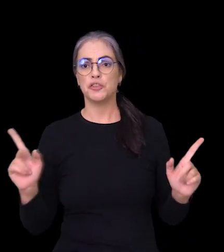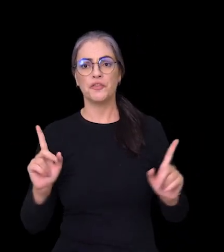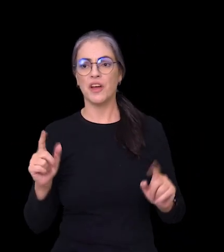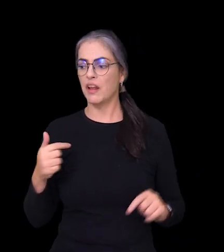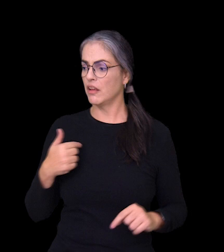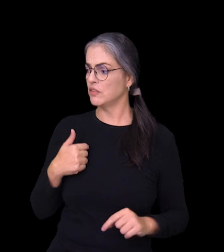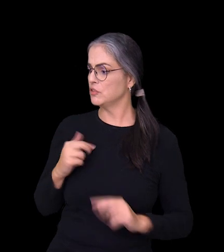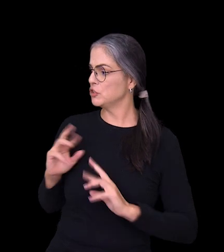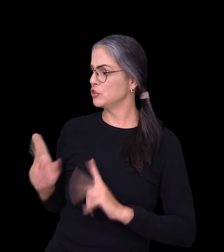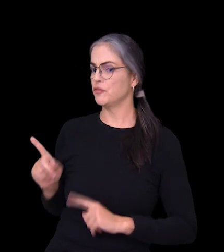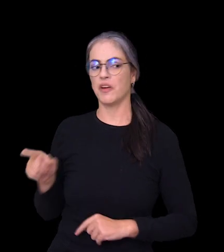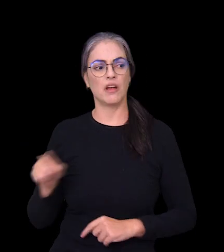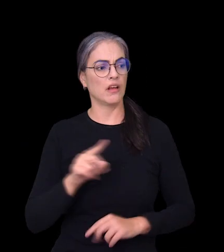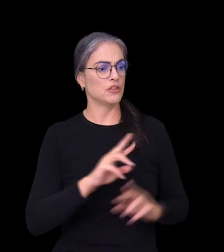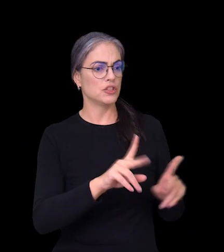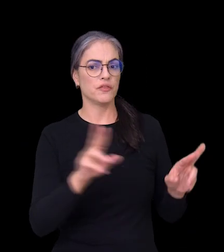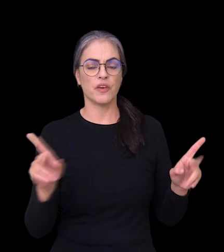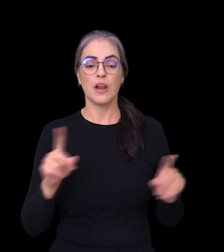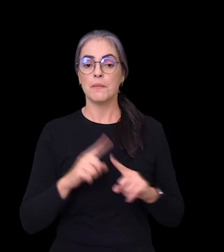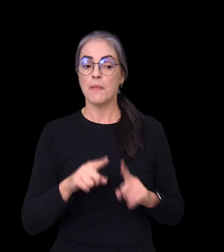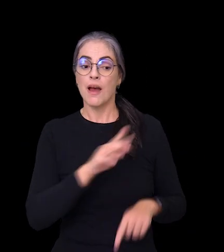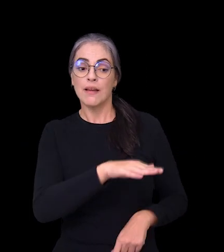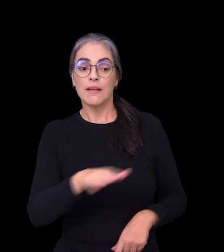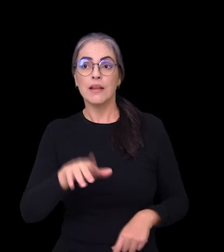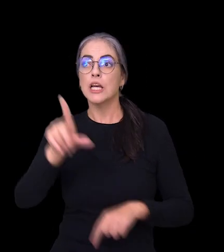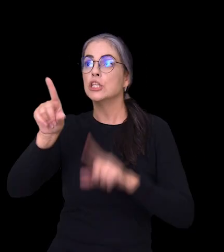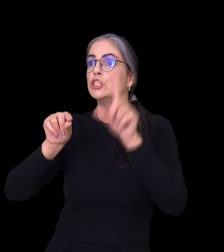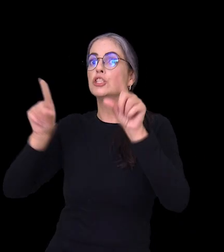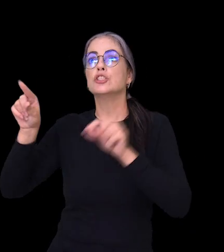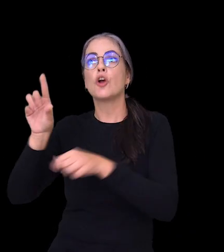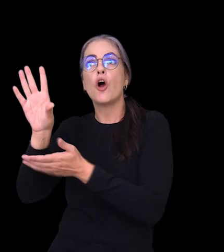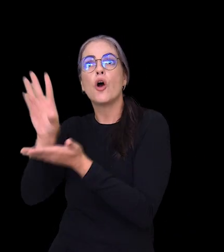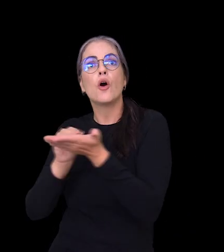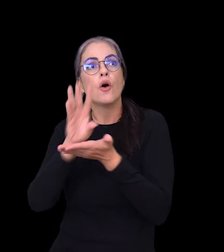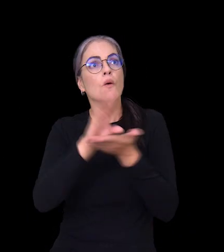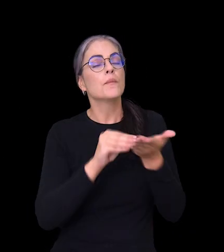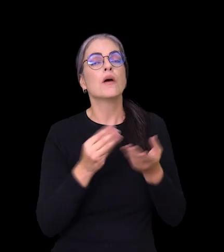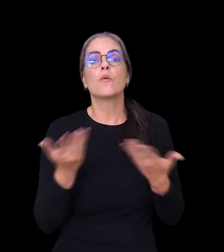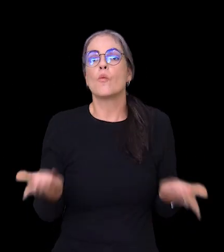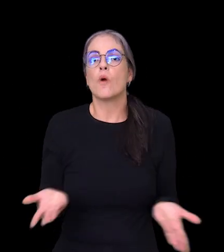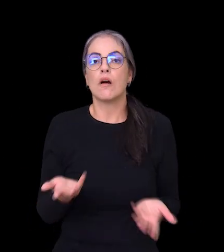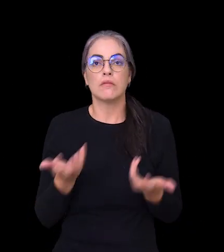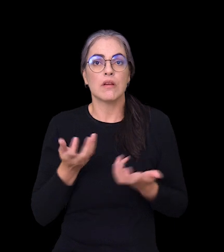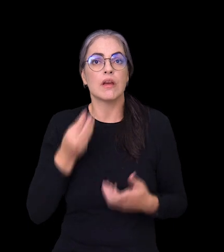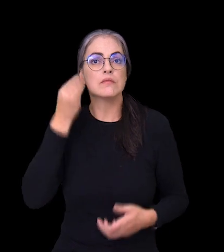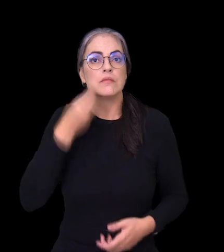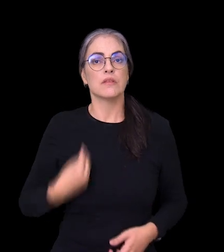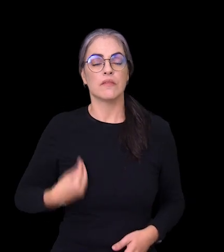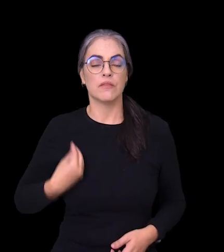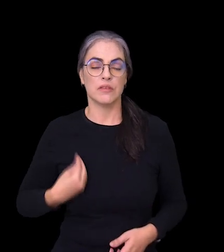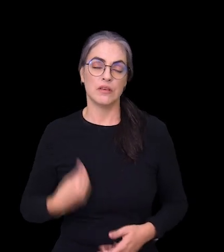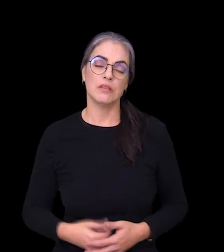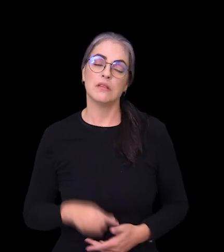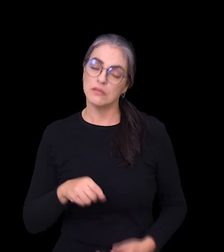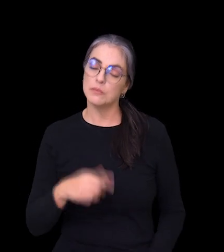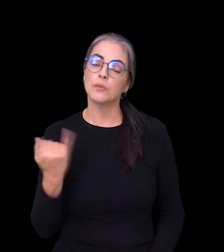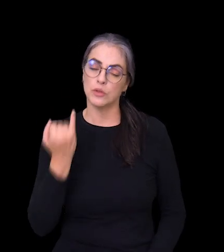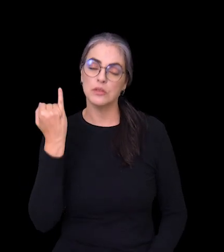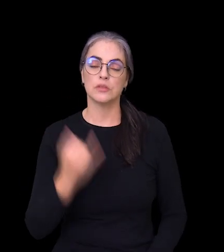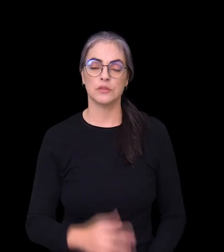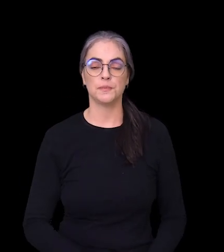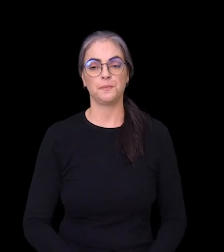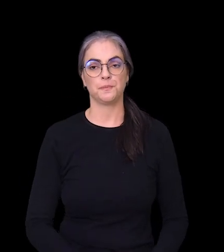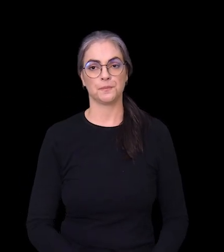de você, da Ana, mas elas vão ter autonomia para escolher a experiência que elas querem viver, e isso eu acho que é importante. Agora,